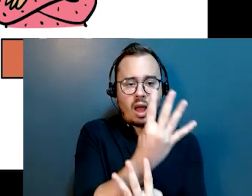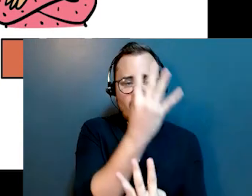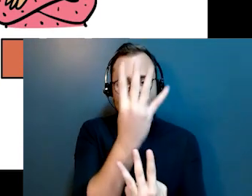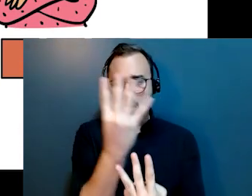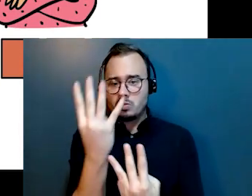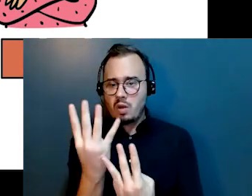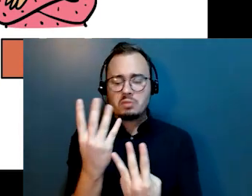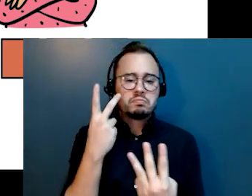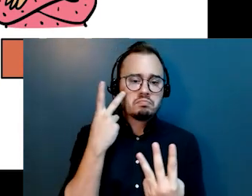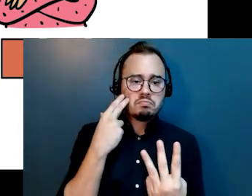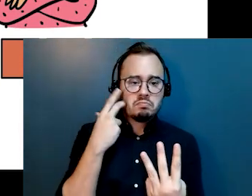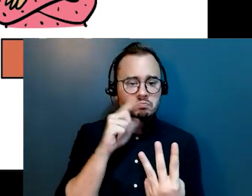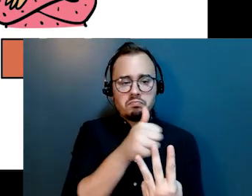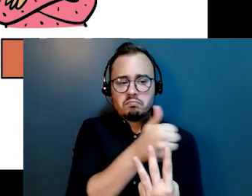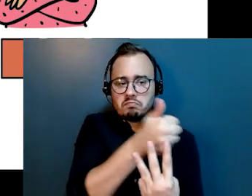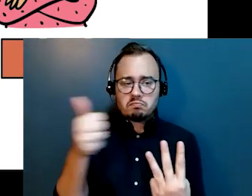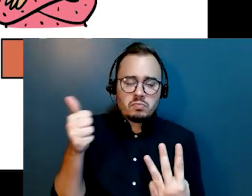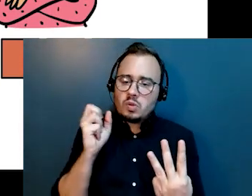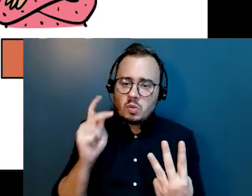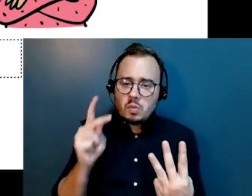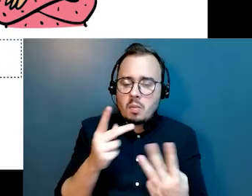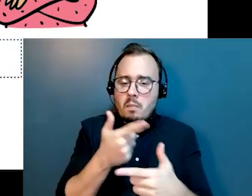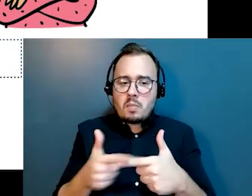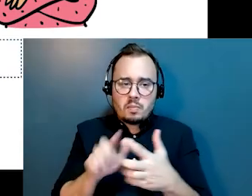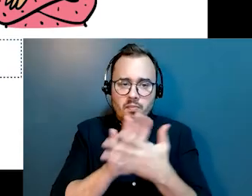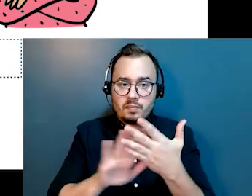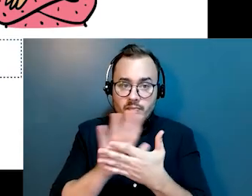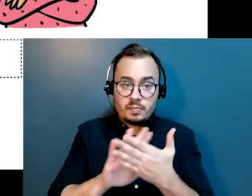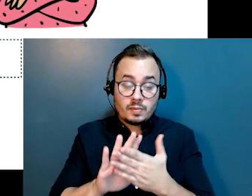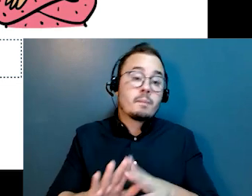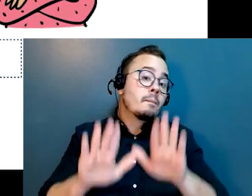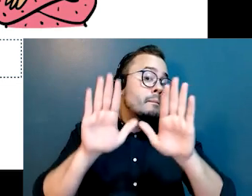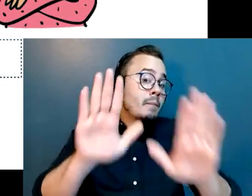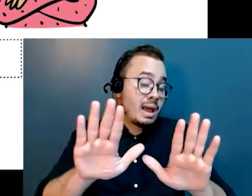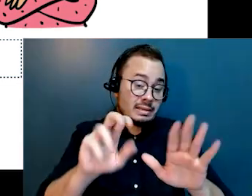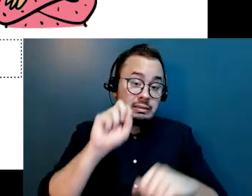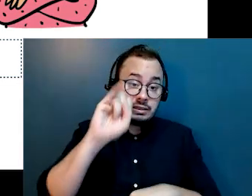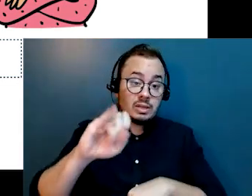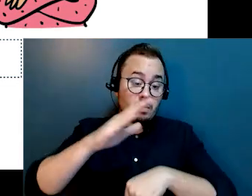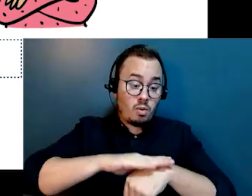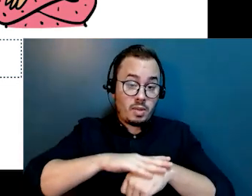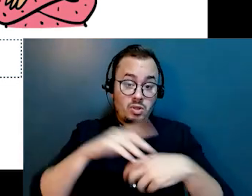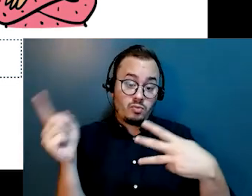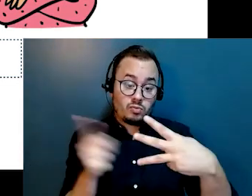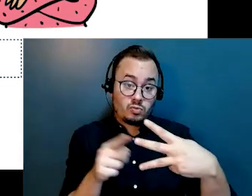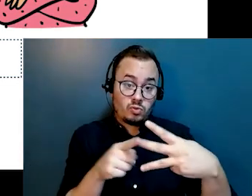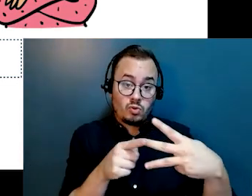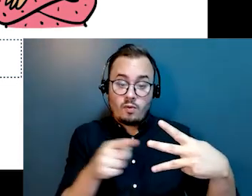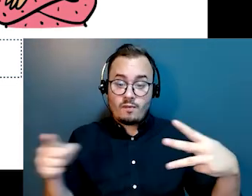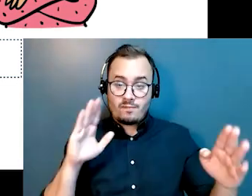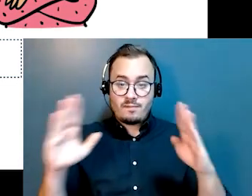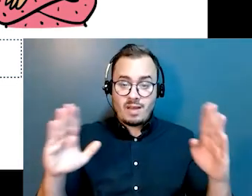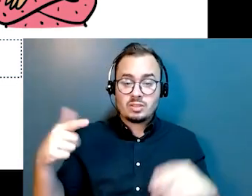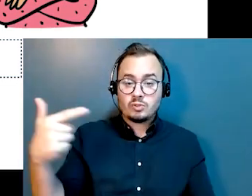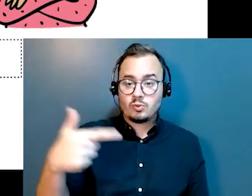foram puxadas, maravilha, perfeita essa etapa. Agora, no segundo momento, onde nós temos 3 atividades só